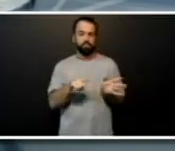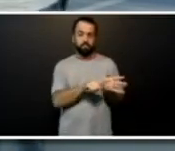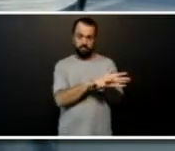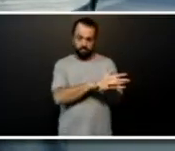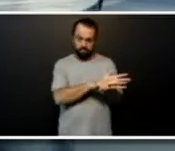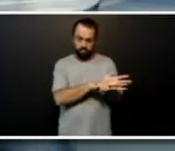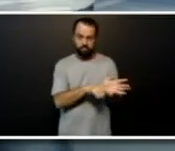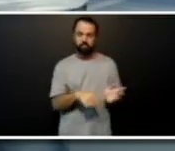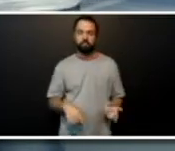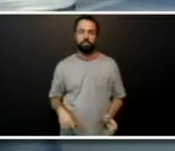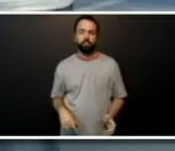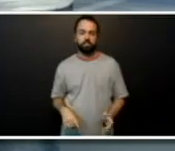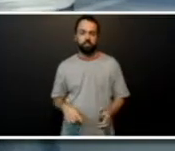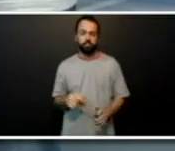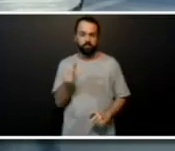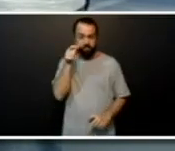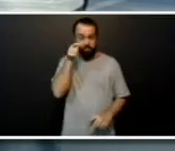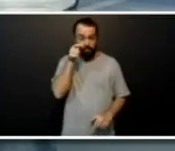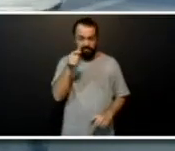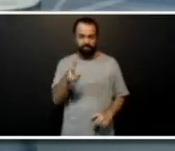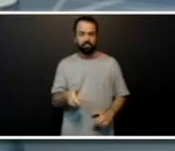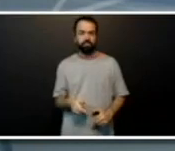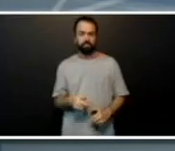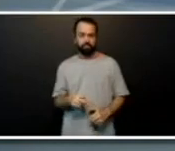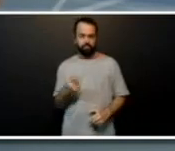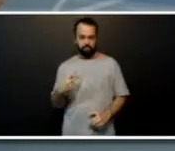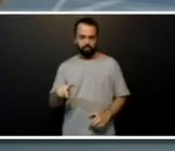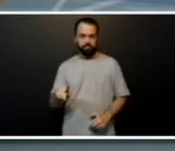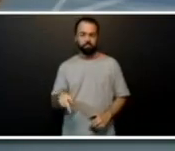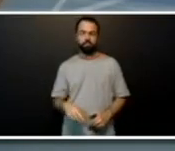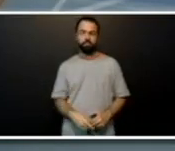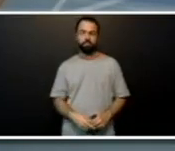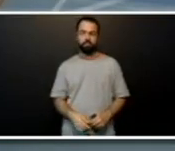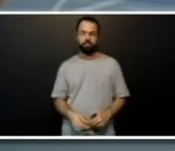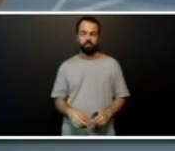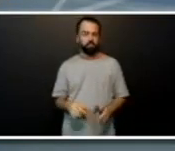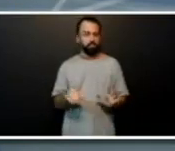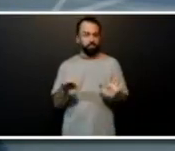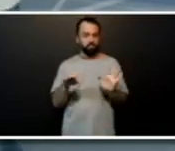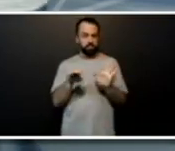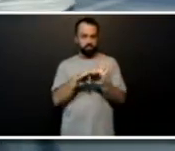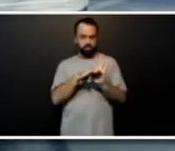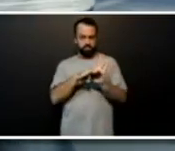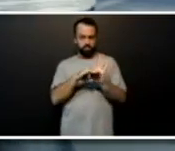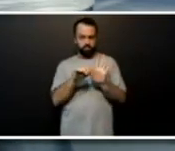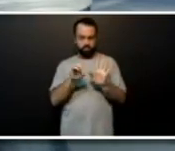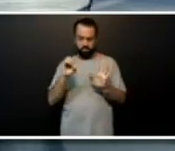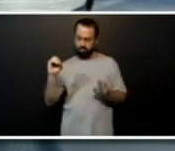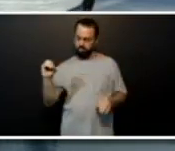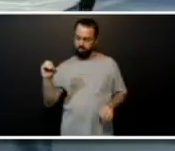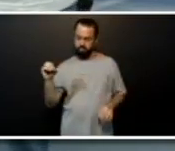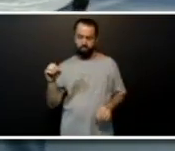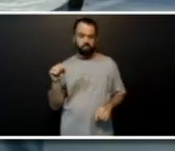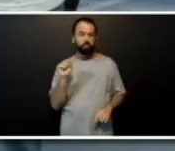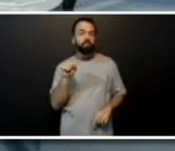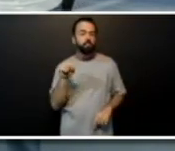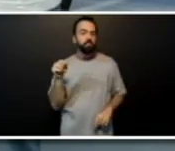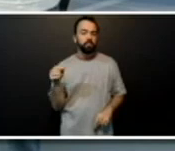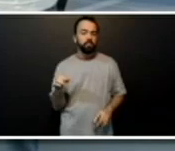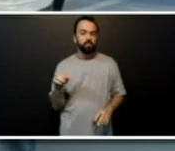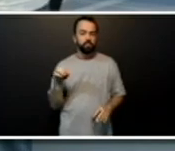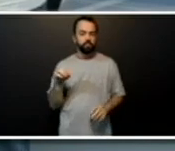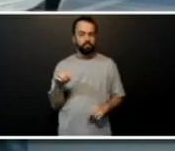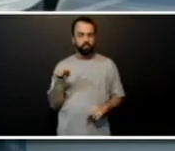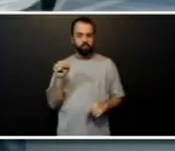negativo. Observe novamente. Meu 0 é o quê? O